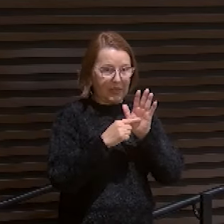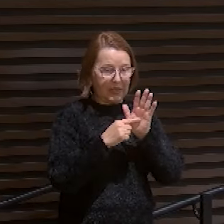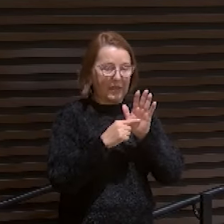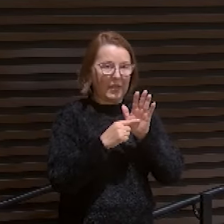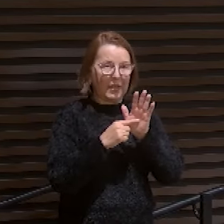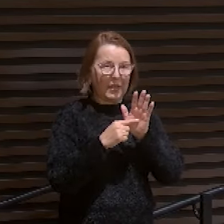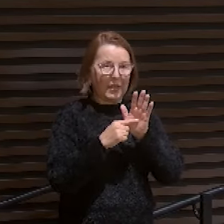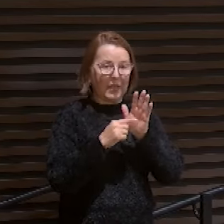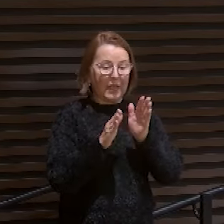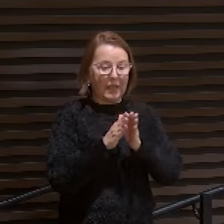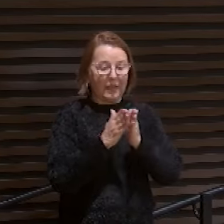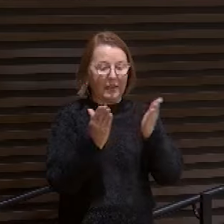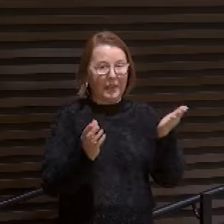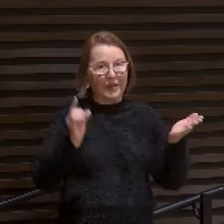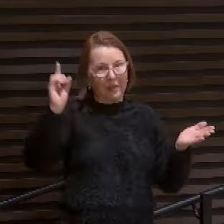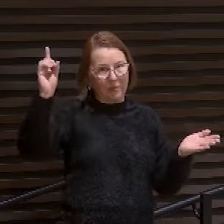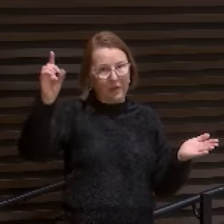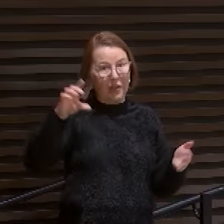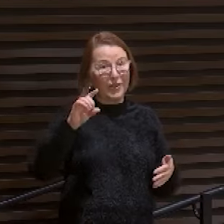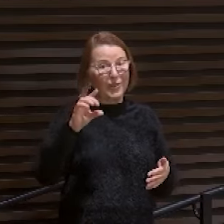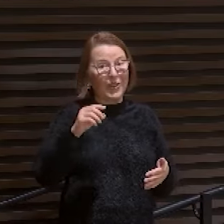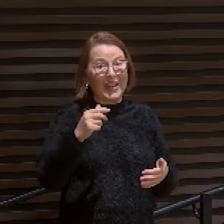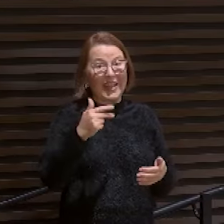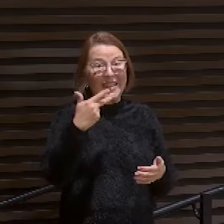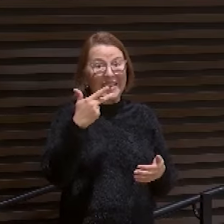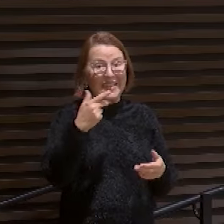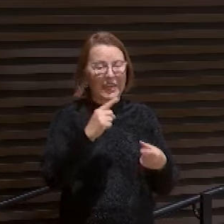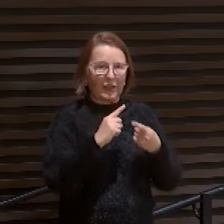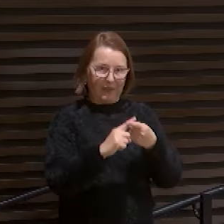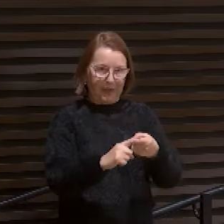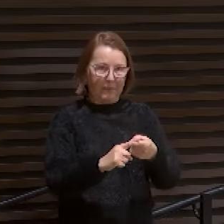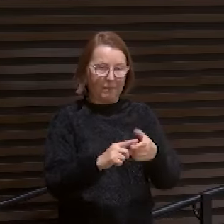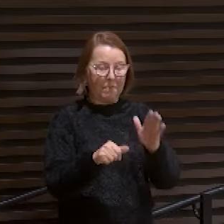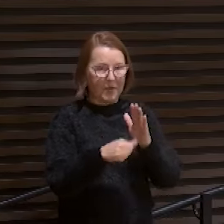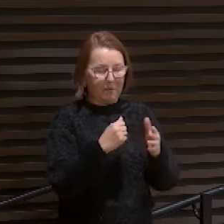vezes. Ele aparece quando Adão